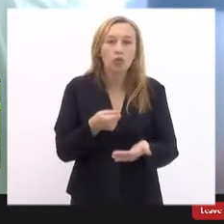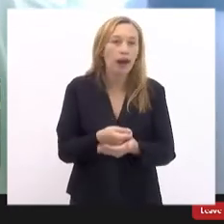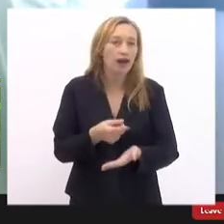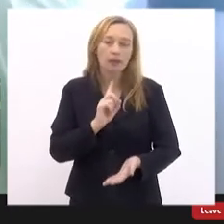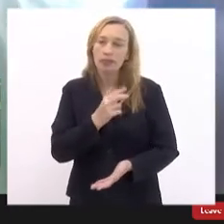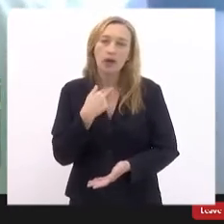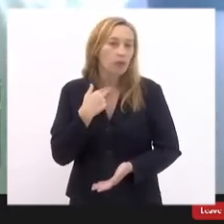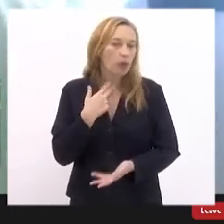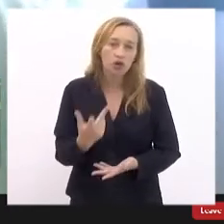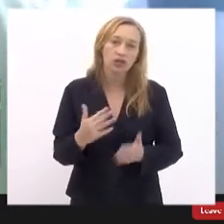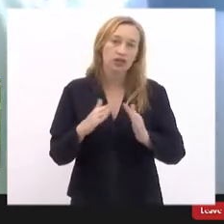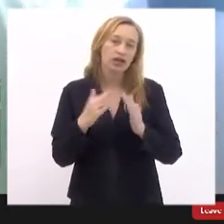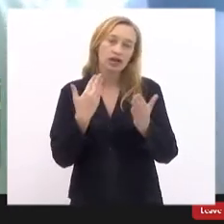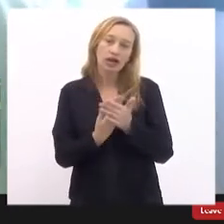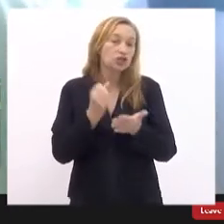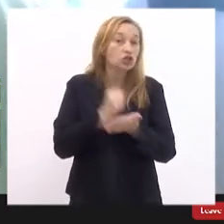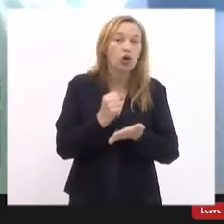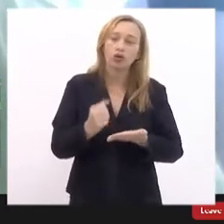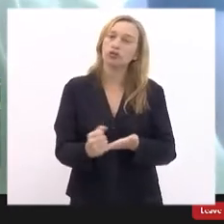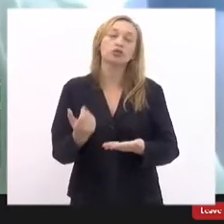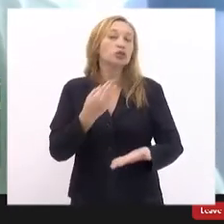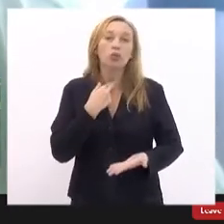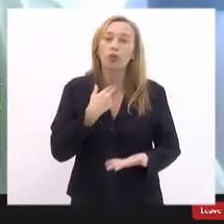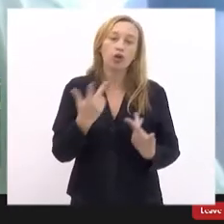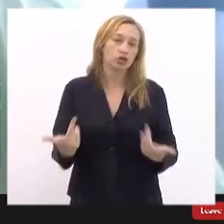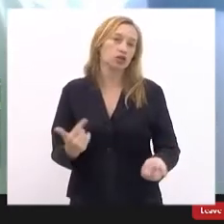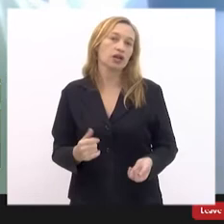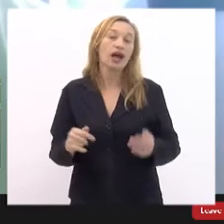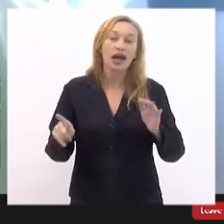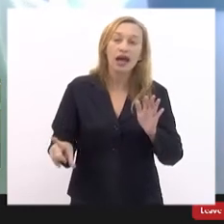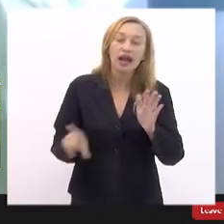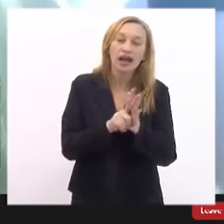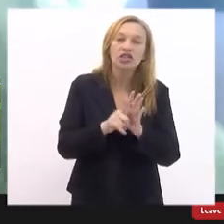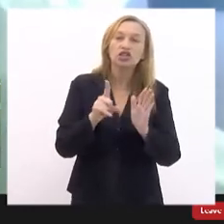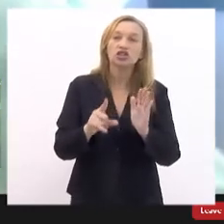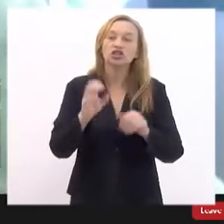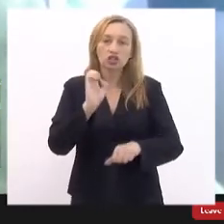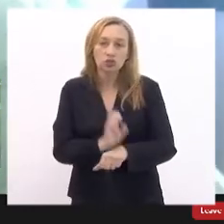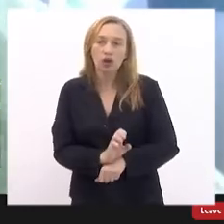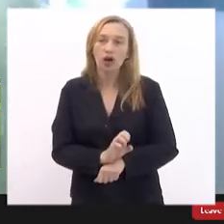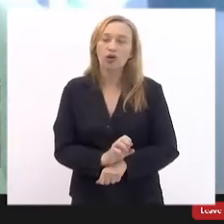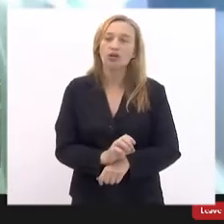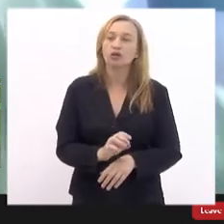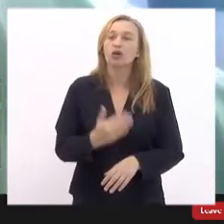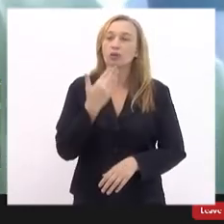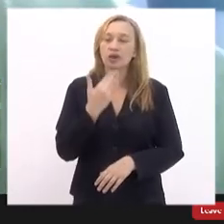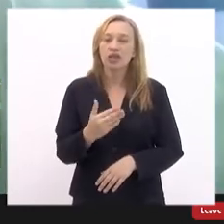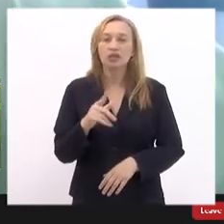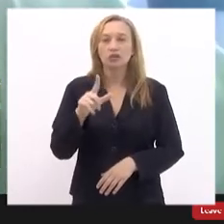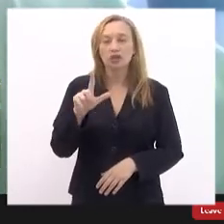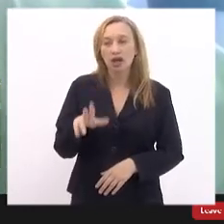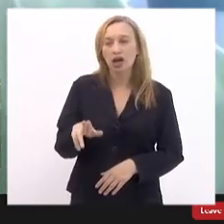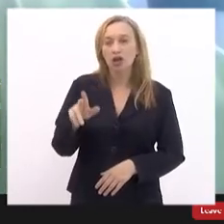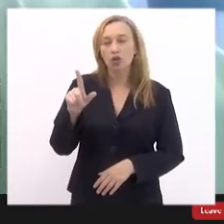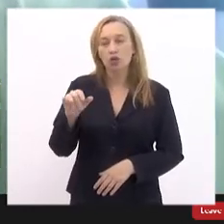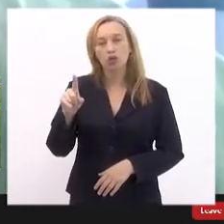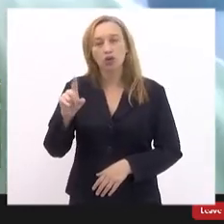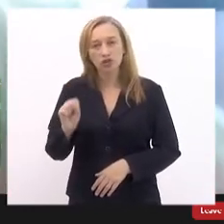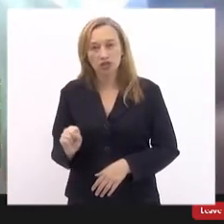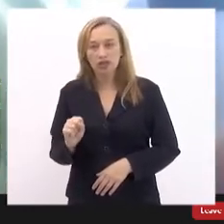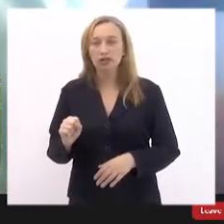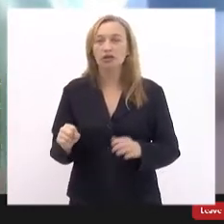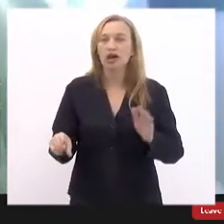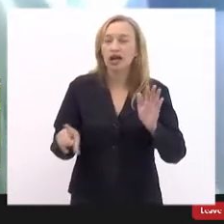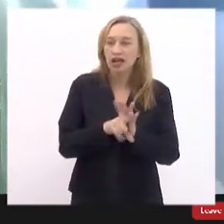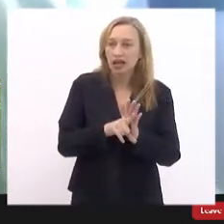juntas e cartórios não podem cobrar das cooperativas. É lei estadual em vigor. Eu pedi para a Lourdes botar a lei aqui no chat